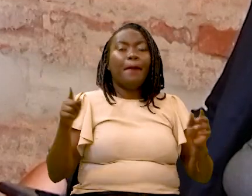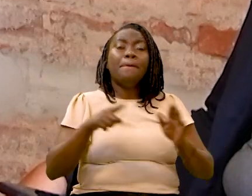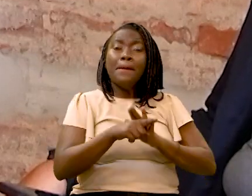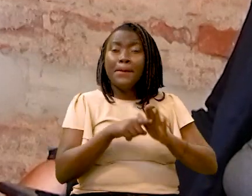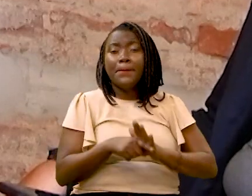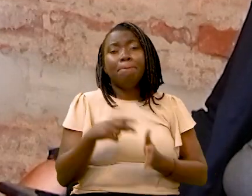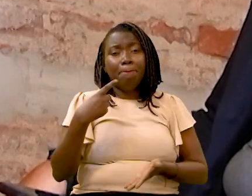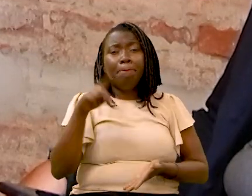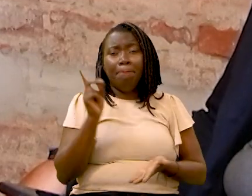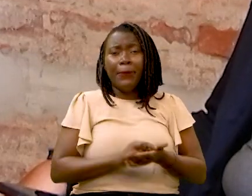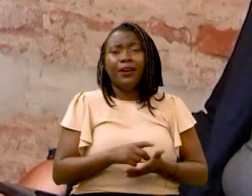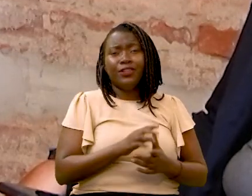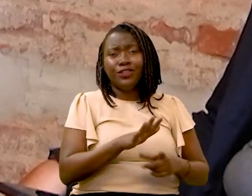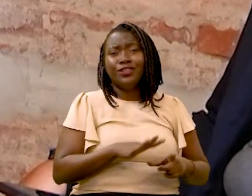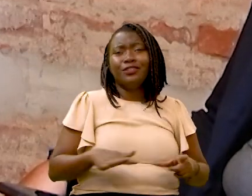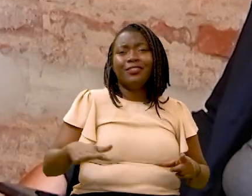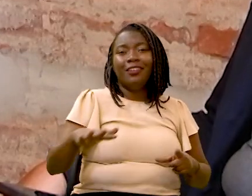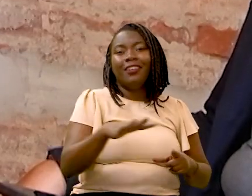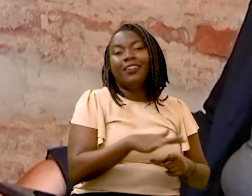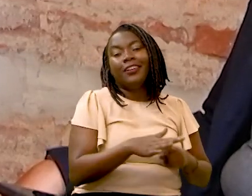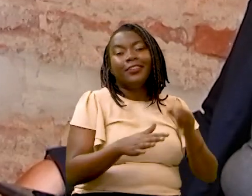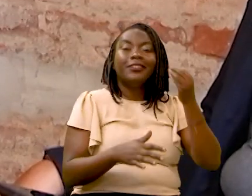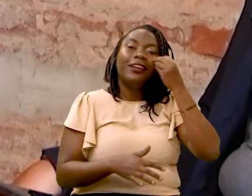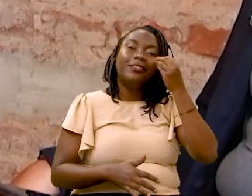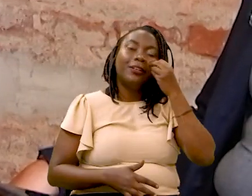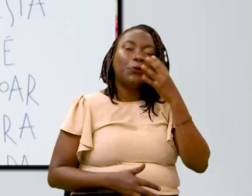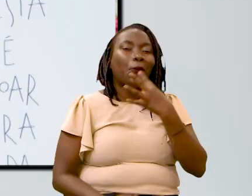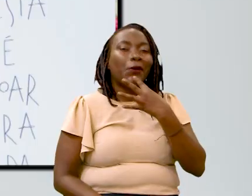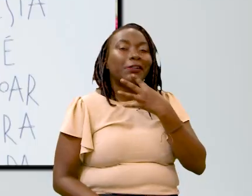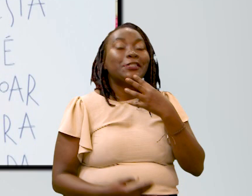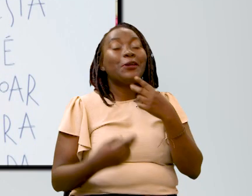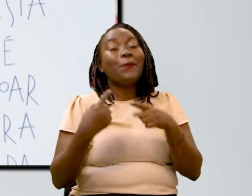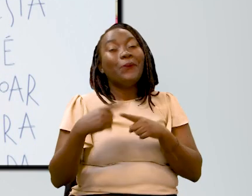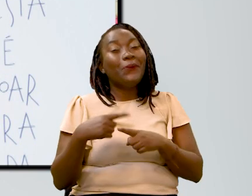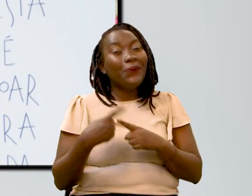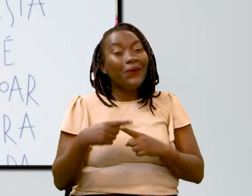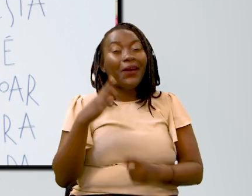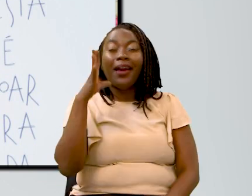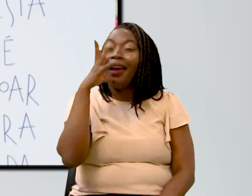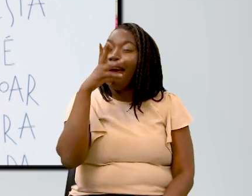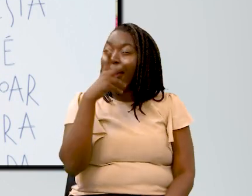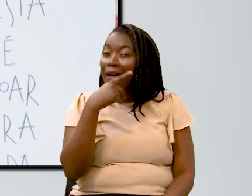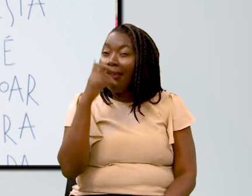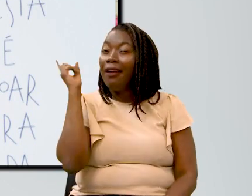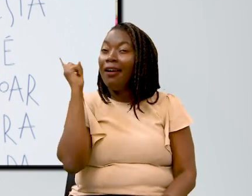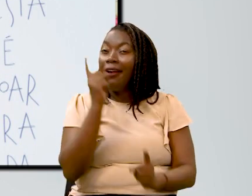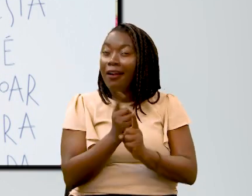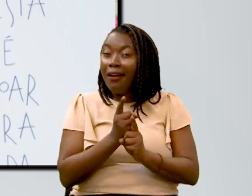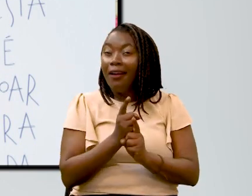galerias, pesquisando mesmo o mercado, né? Sim. Tentando conhecer, porque eu acho que leva bastante tempo